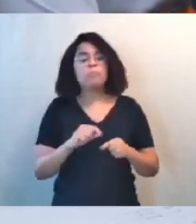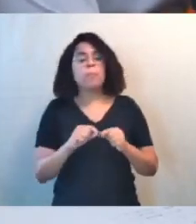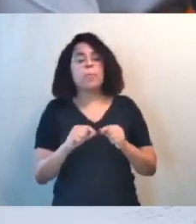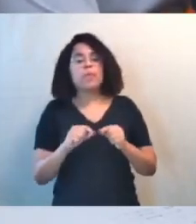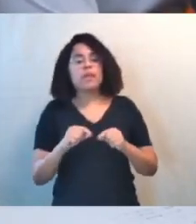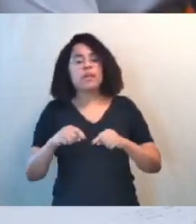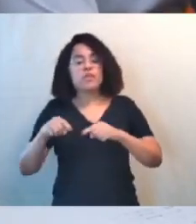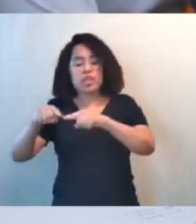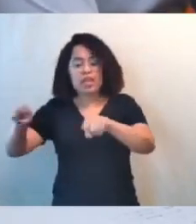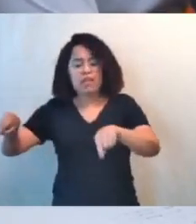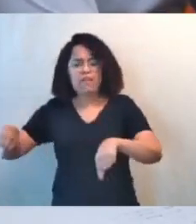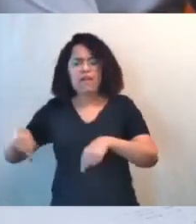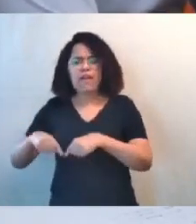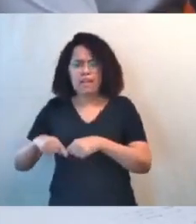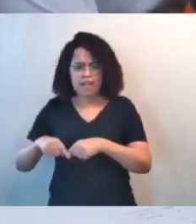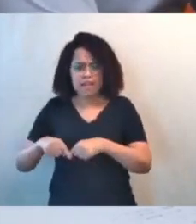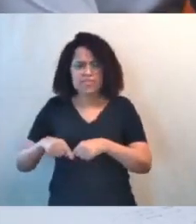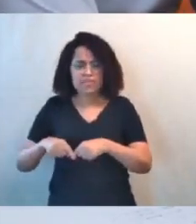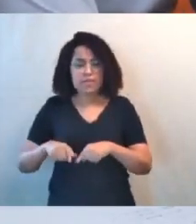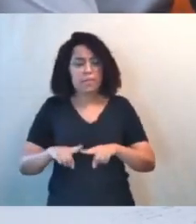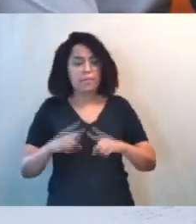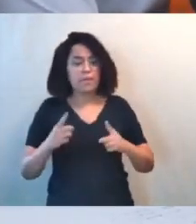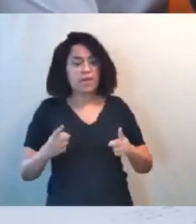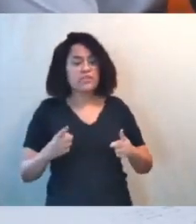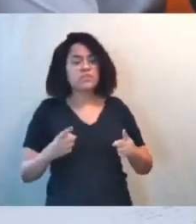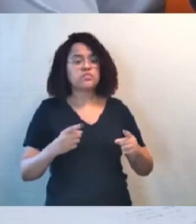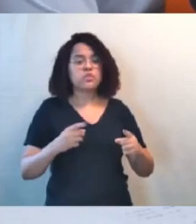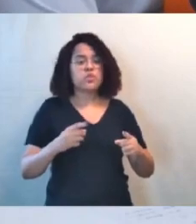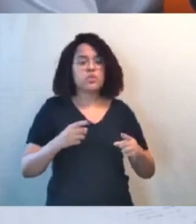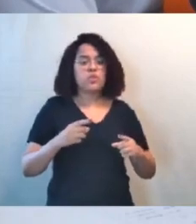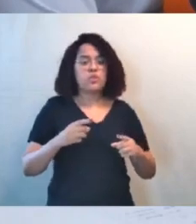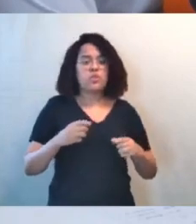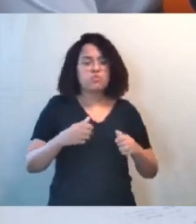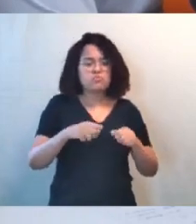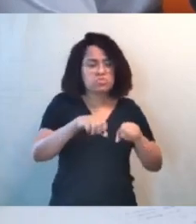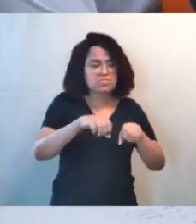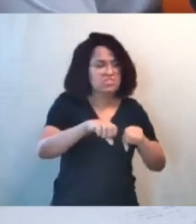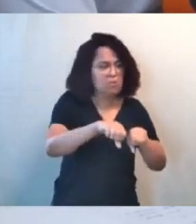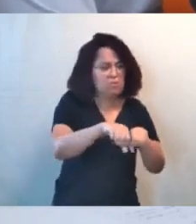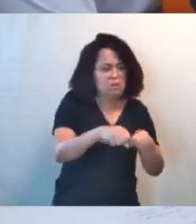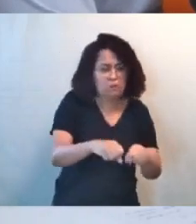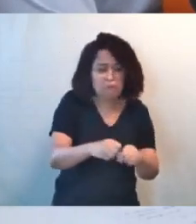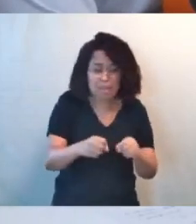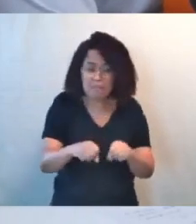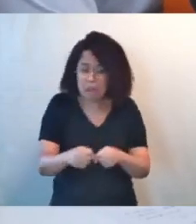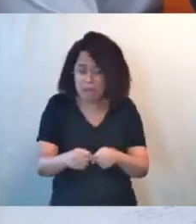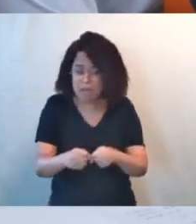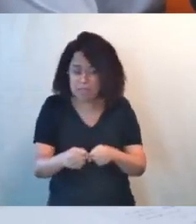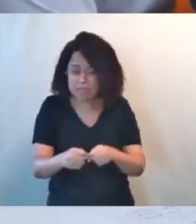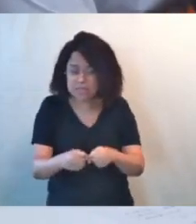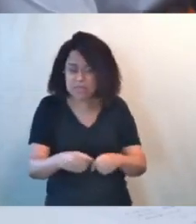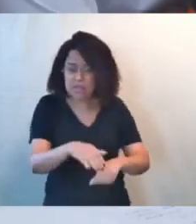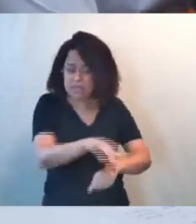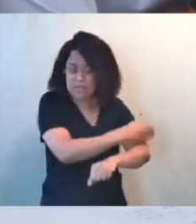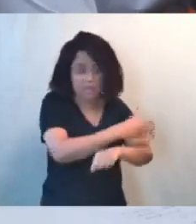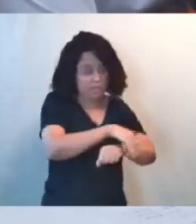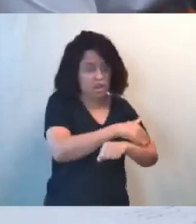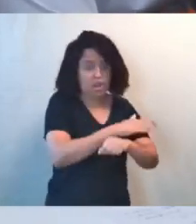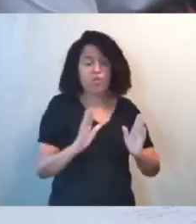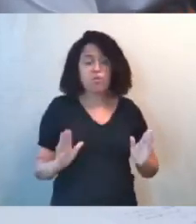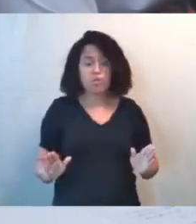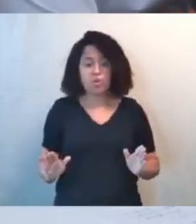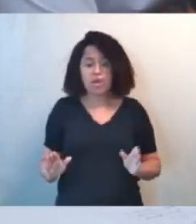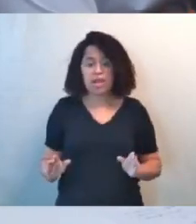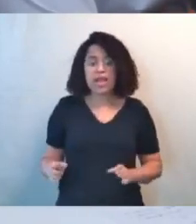crime, não do nosso amigo aí, do André. Eu estou falando das pessoas que estão mentindo aqui nessa CPI, que estão falando que